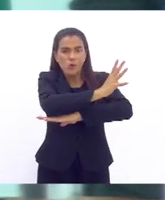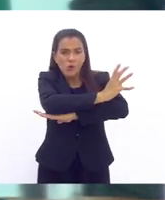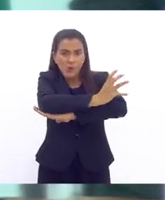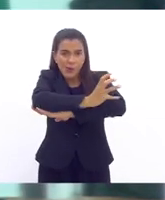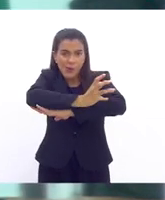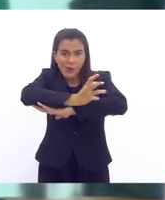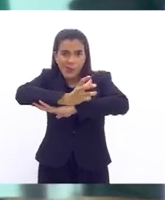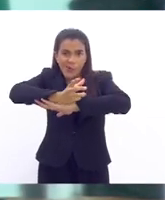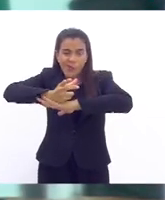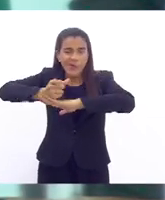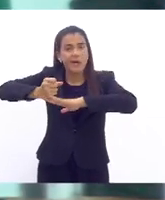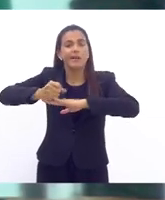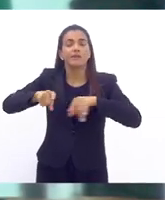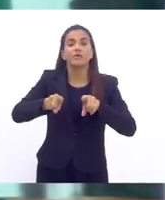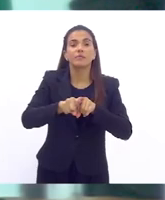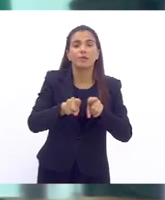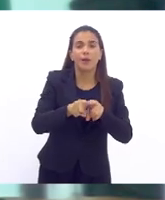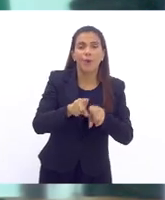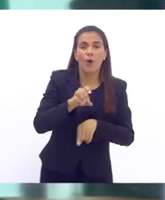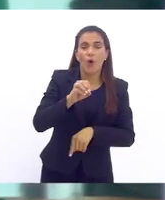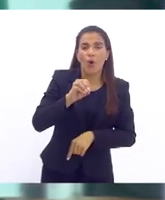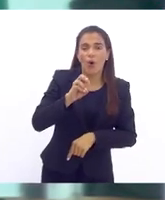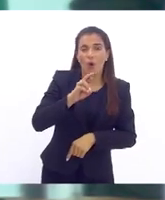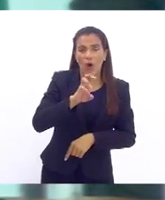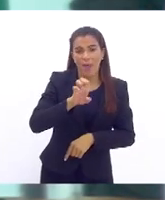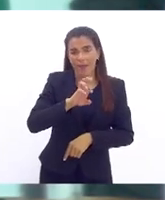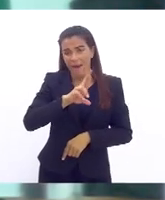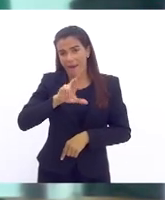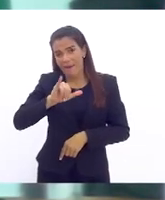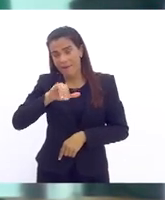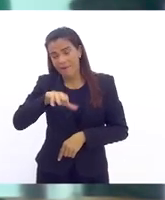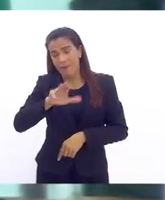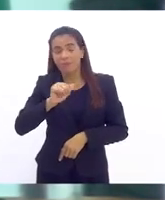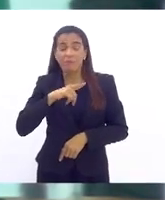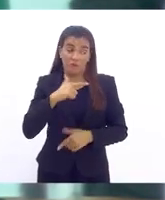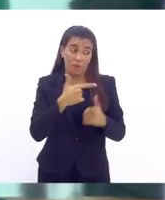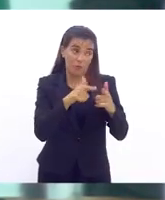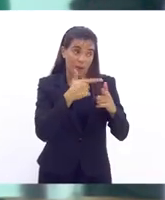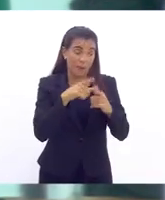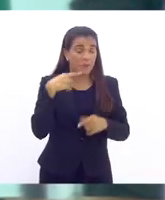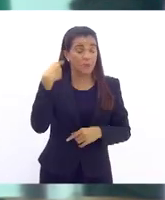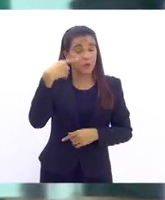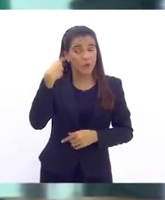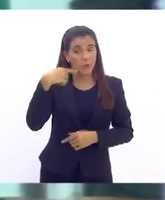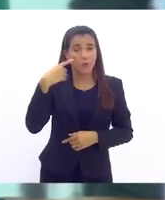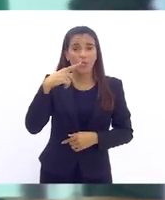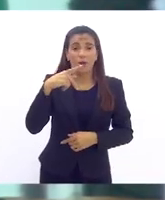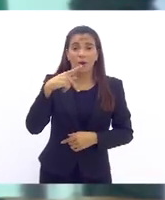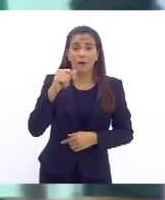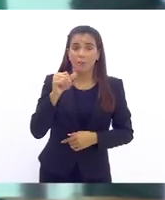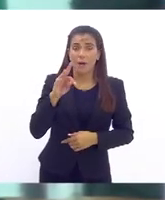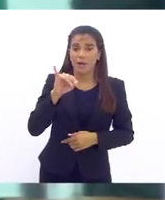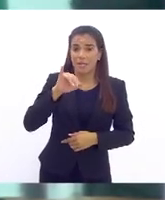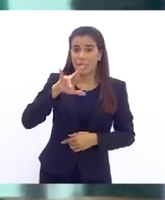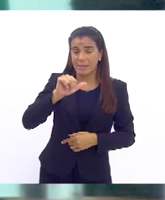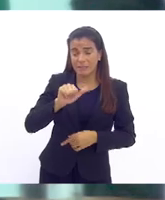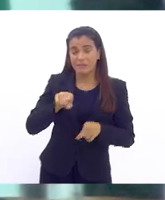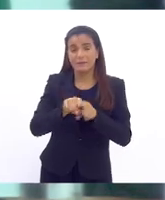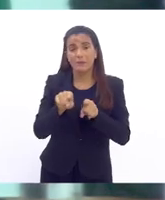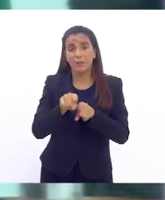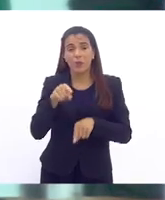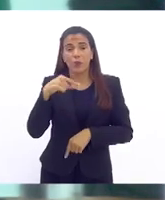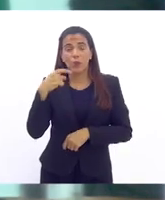que ter tido e a rima não foi aceito teve um problema Doutora Patrícia com com o Dr Sérgio suyama do